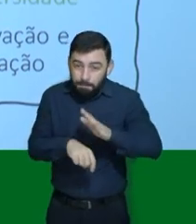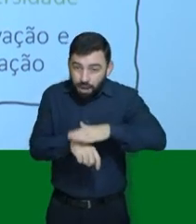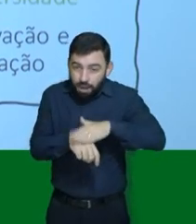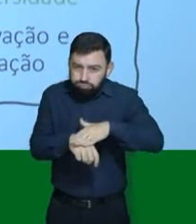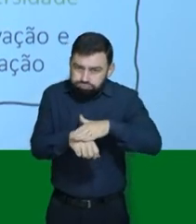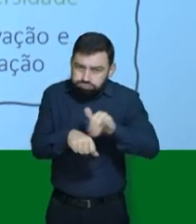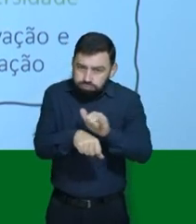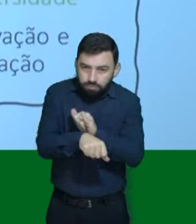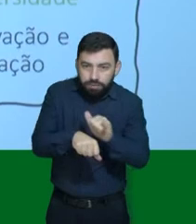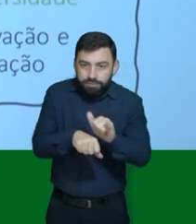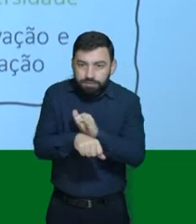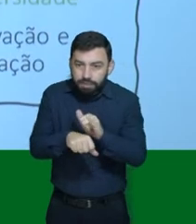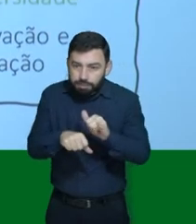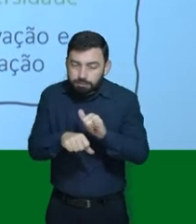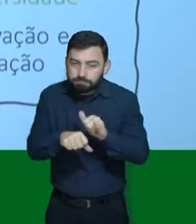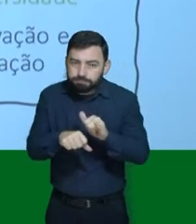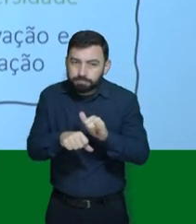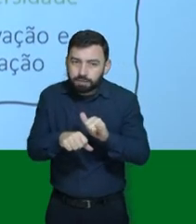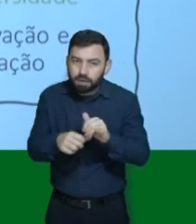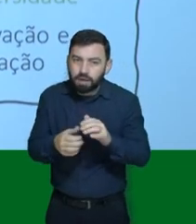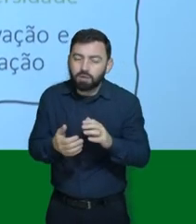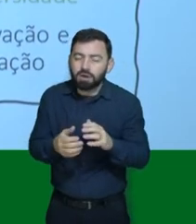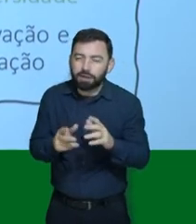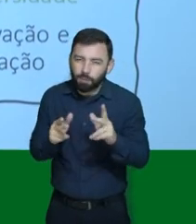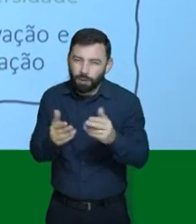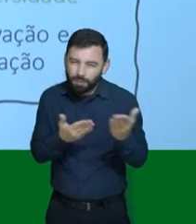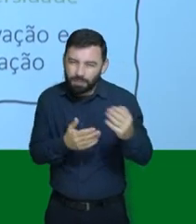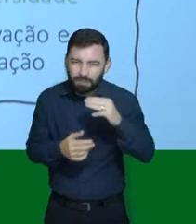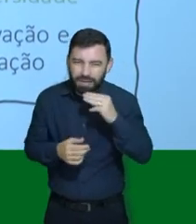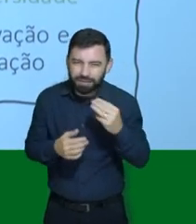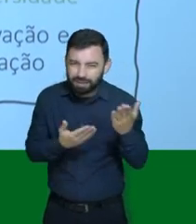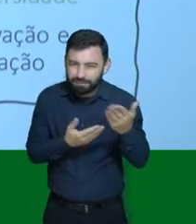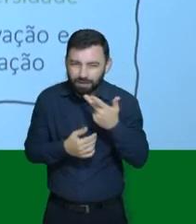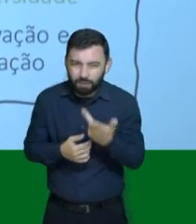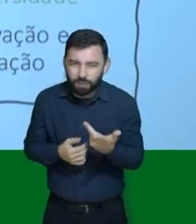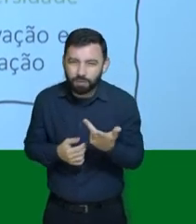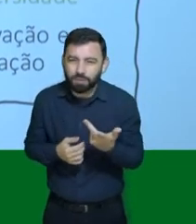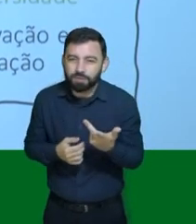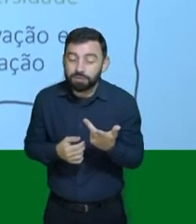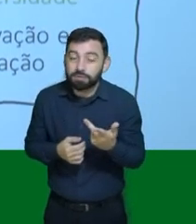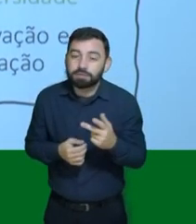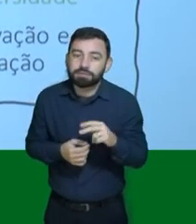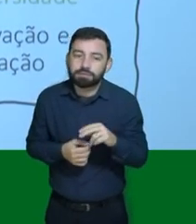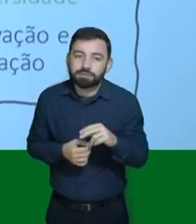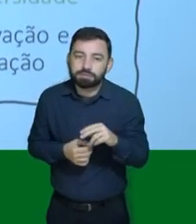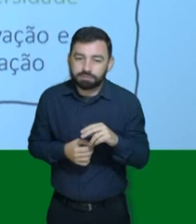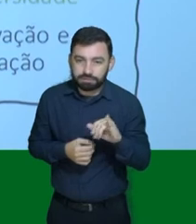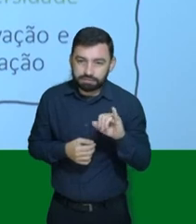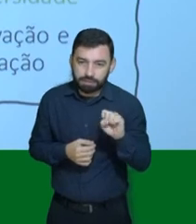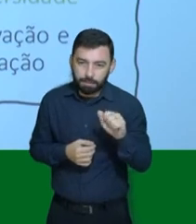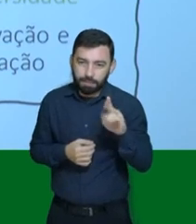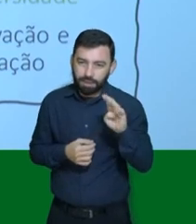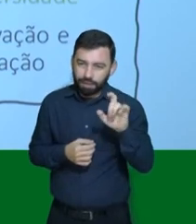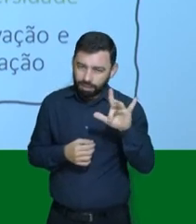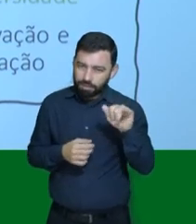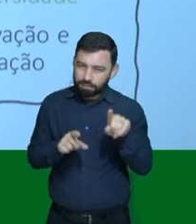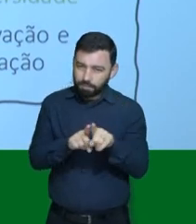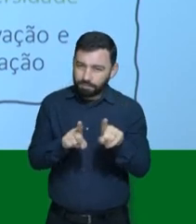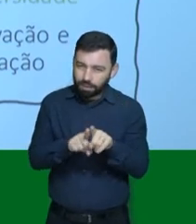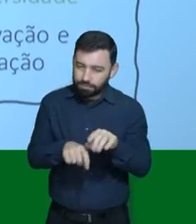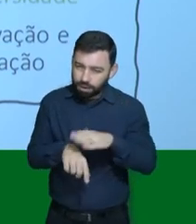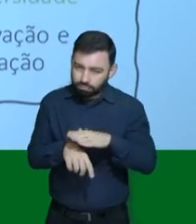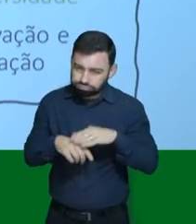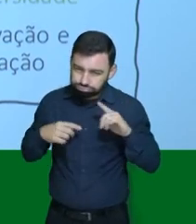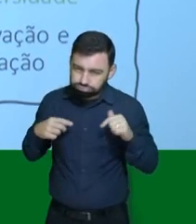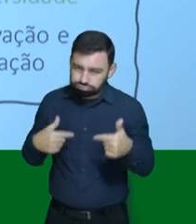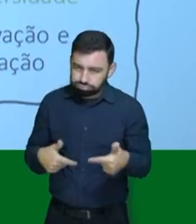todas as ferramentas que a gente tem em mãos. As pequenas, como o Marquito falou aqui, né, como a Isabel mostrou, todas as ações.